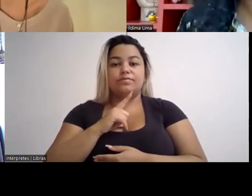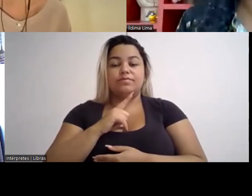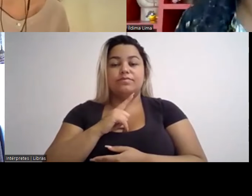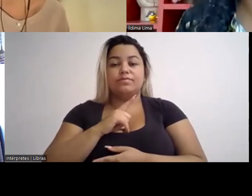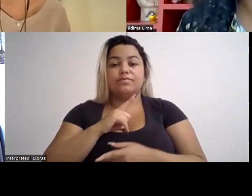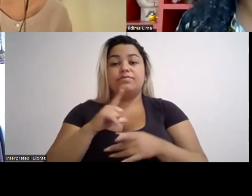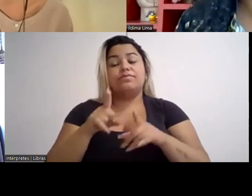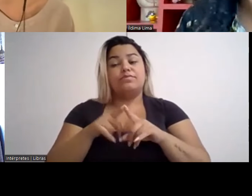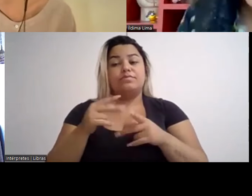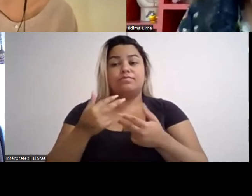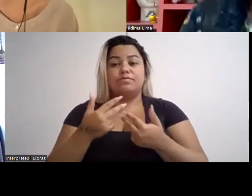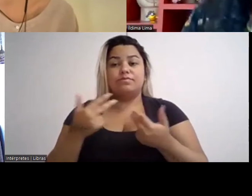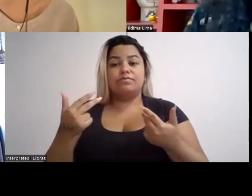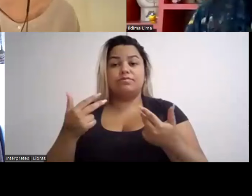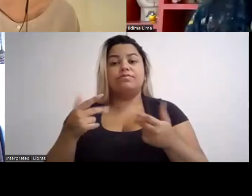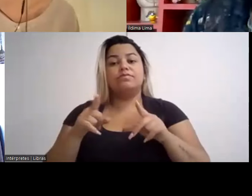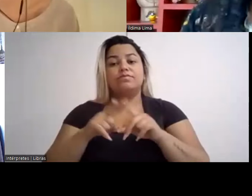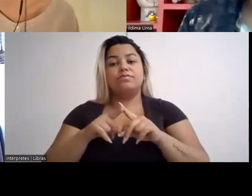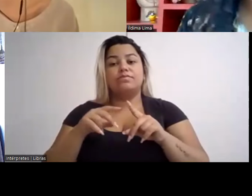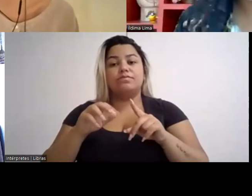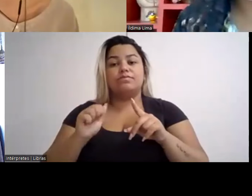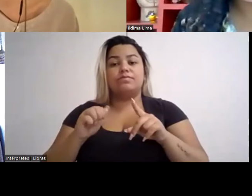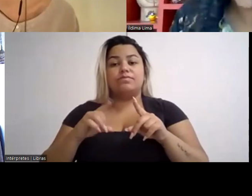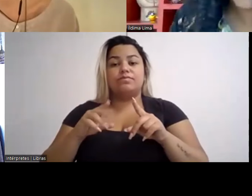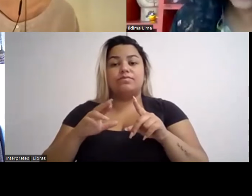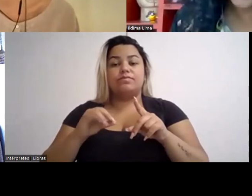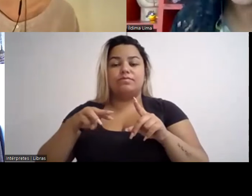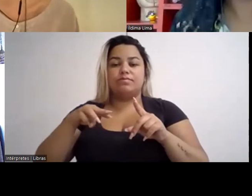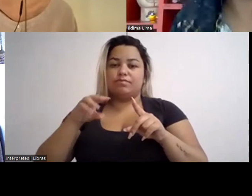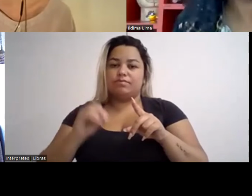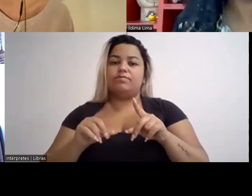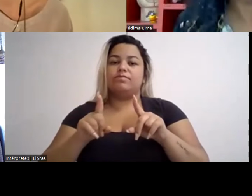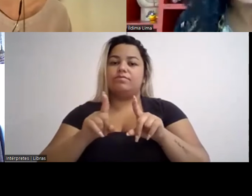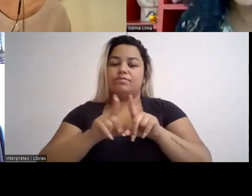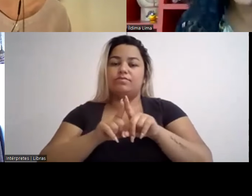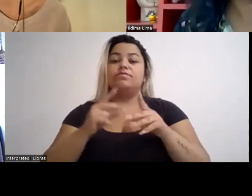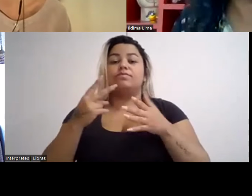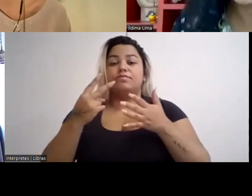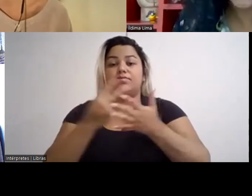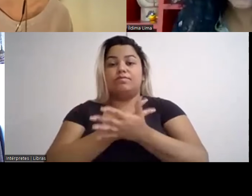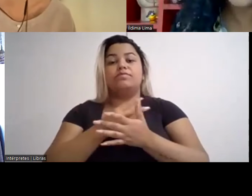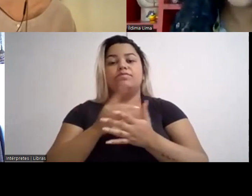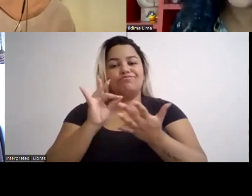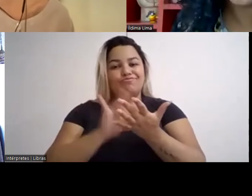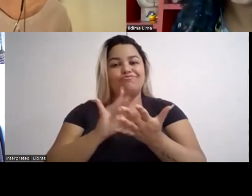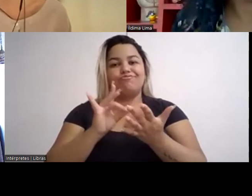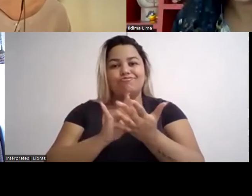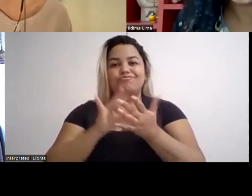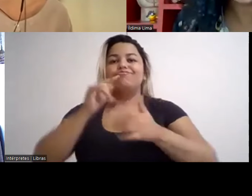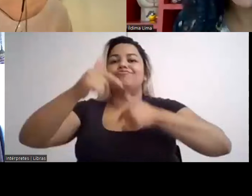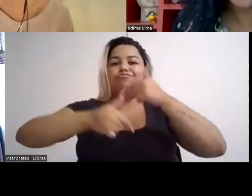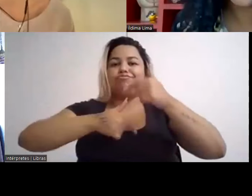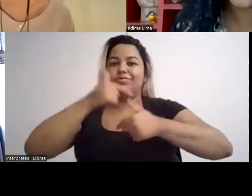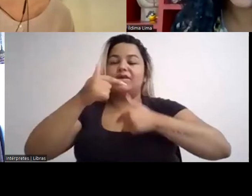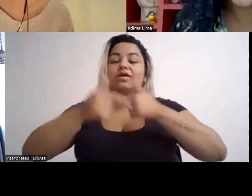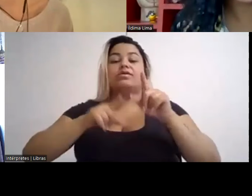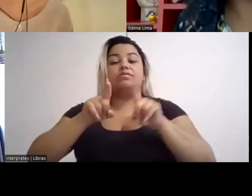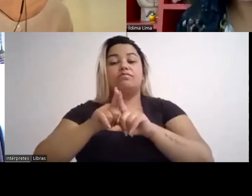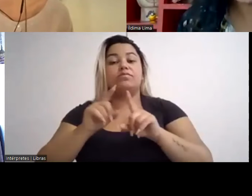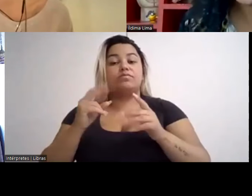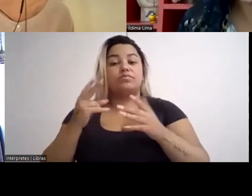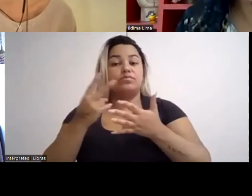certa maneira, né, desse amadorismo ainda se presentificam, e isso, obviamente, no mercado competitivo, entra como uma